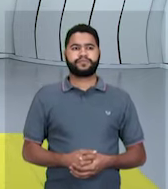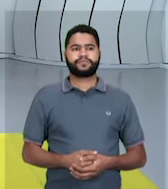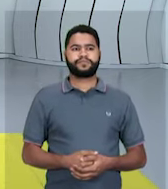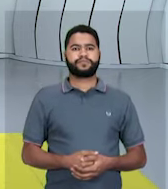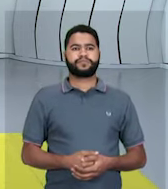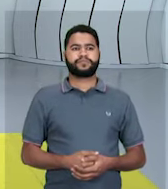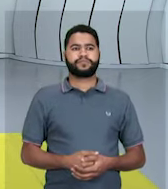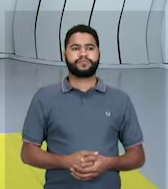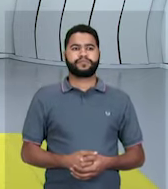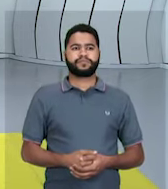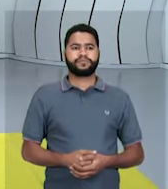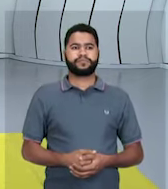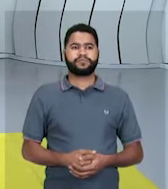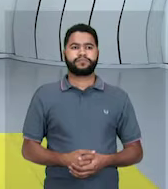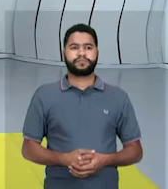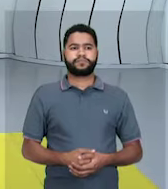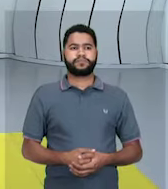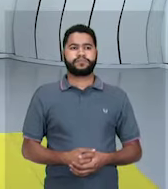graus.